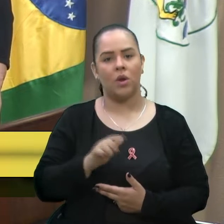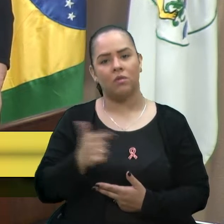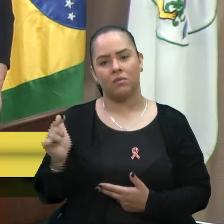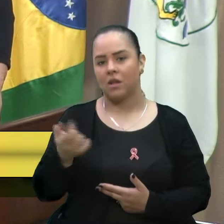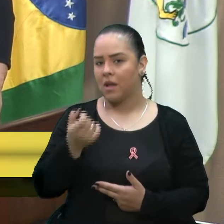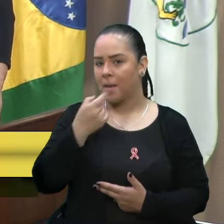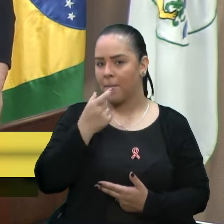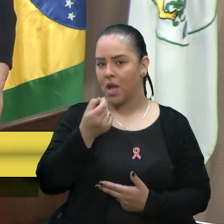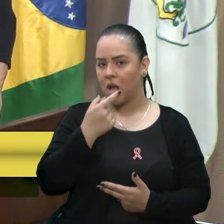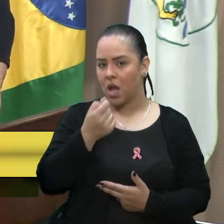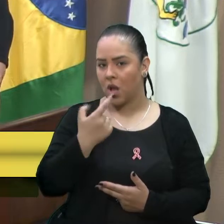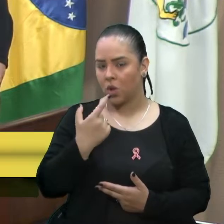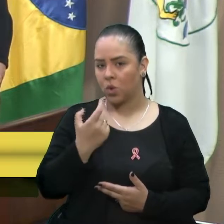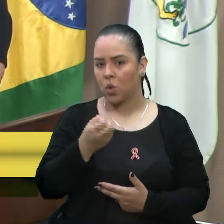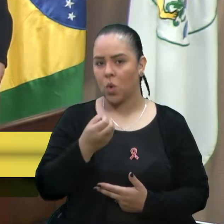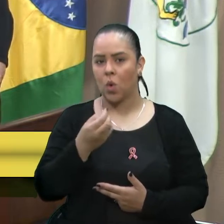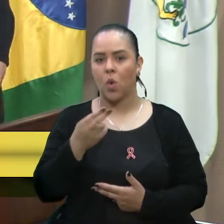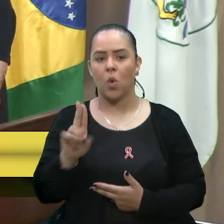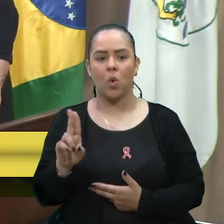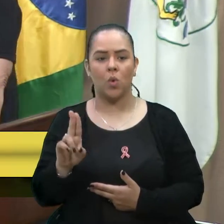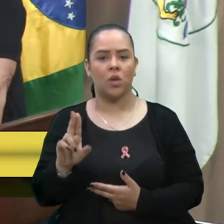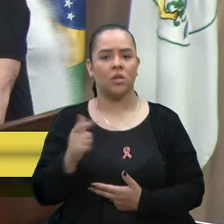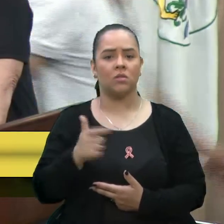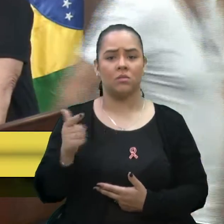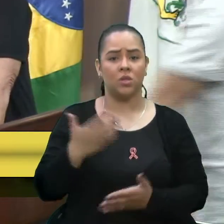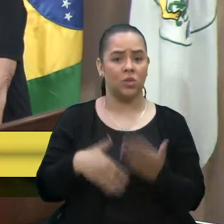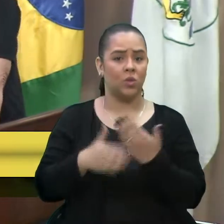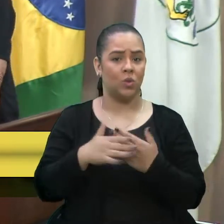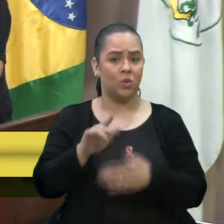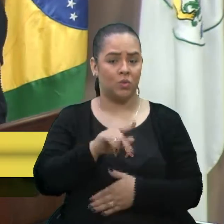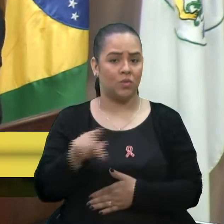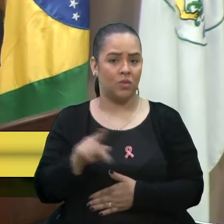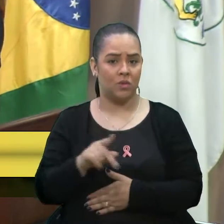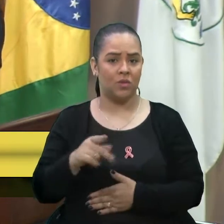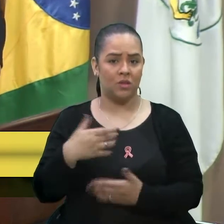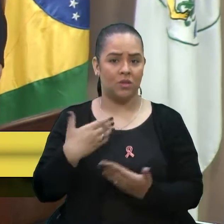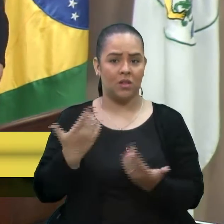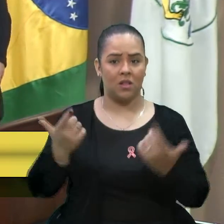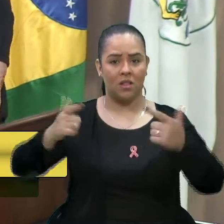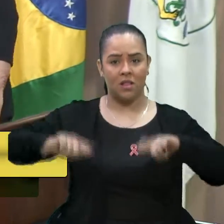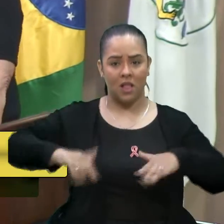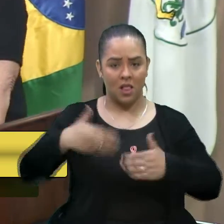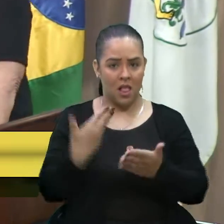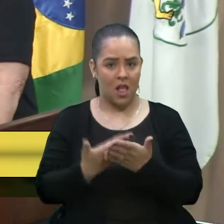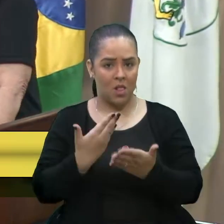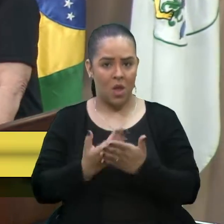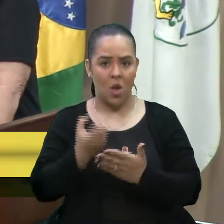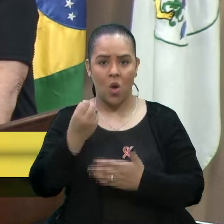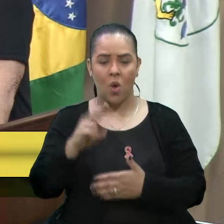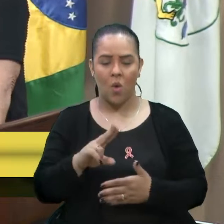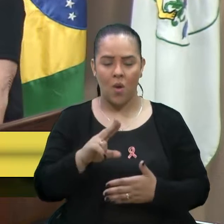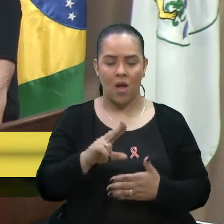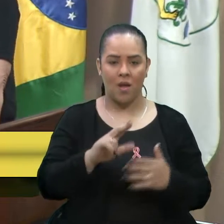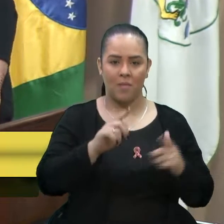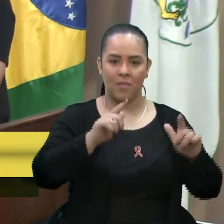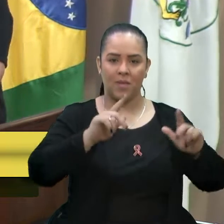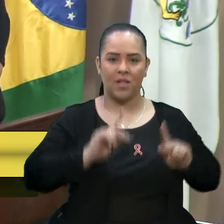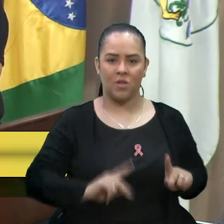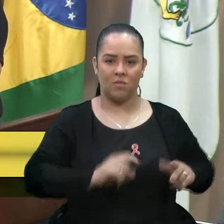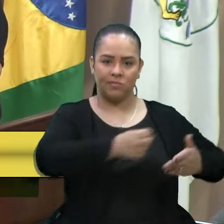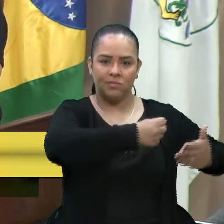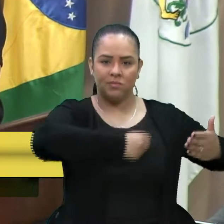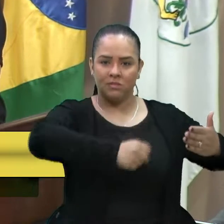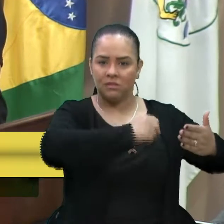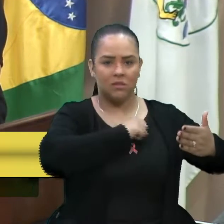remédio, ou quando não tem todos os professores para a sala de aula, ou quando as merendeiras ficam sem salário, como